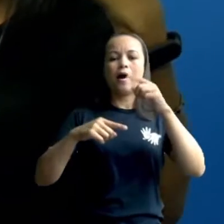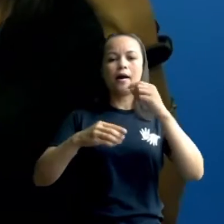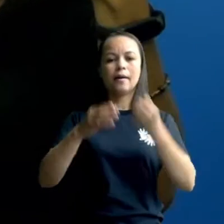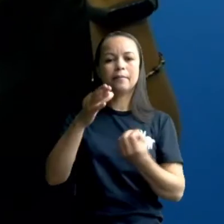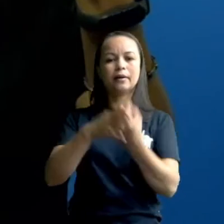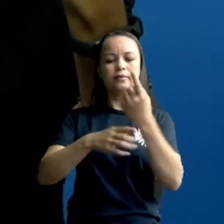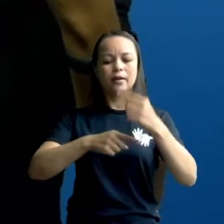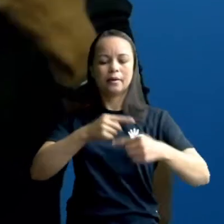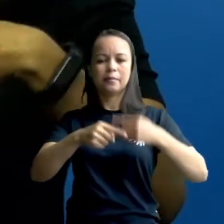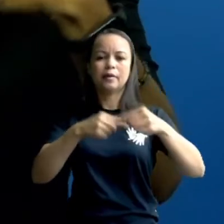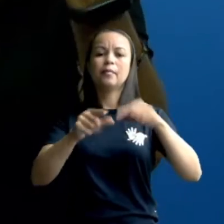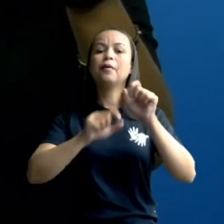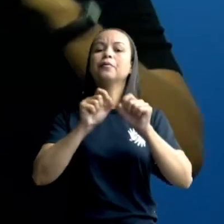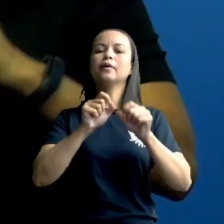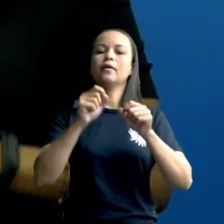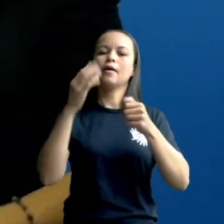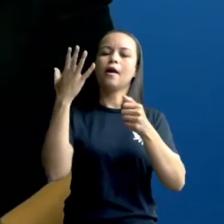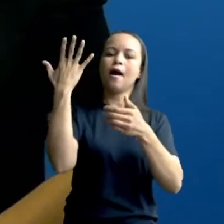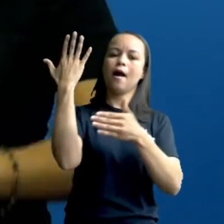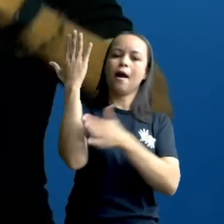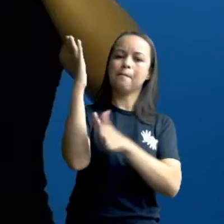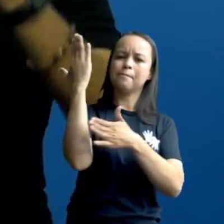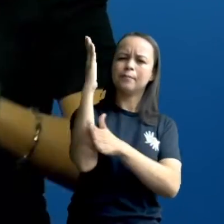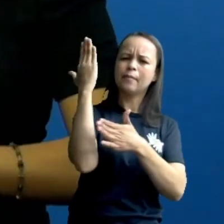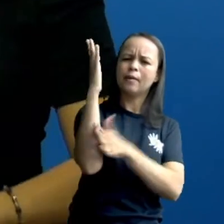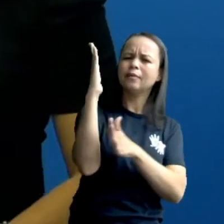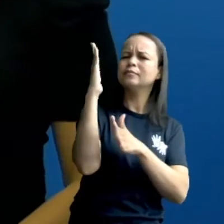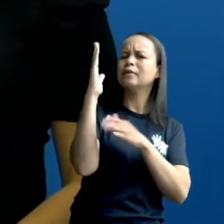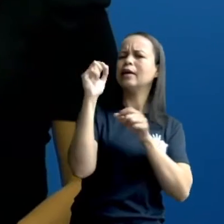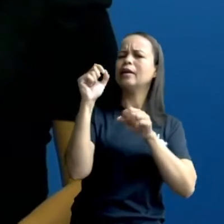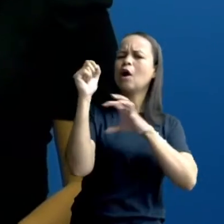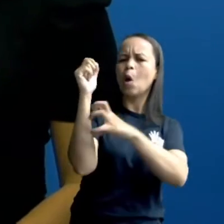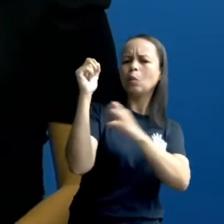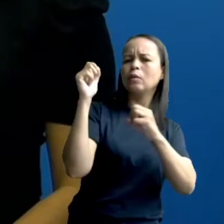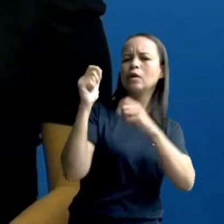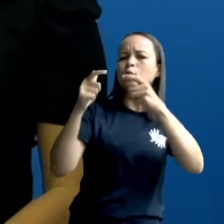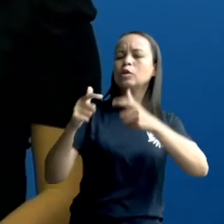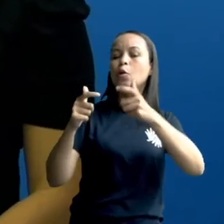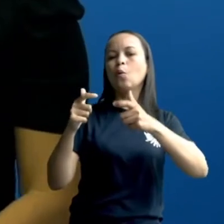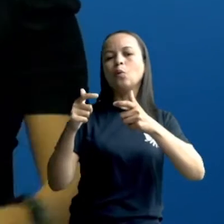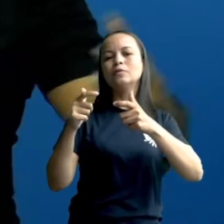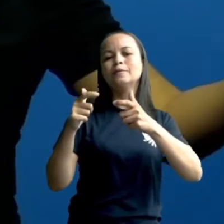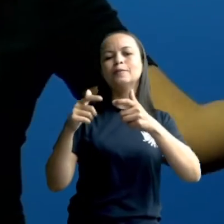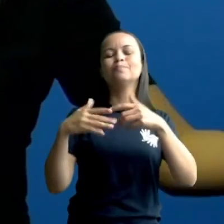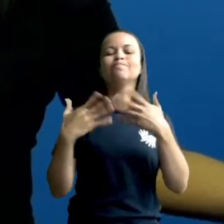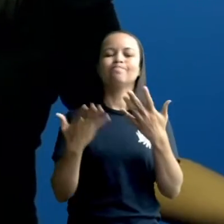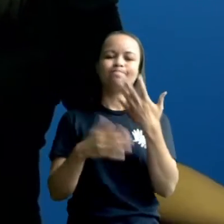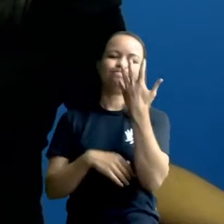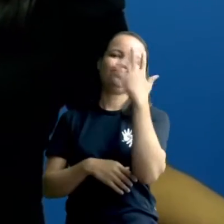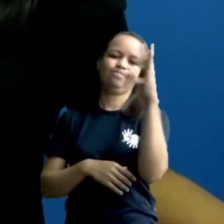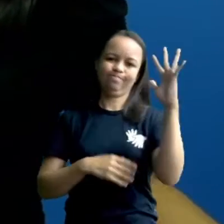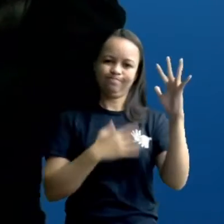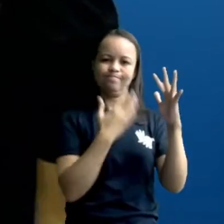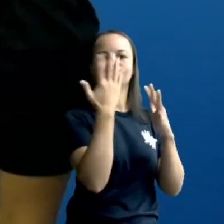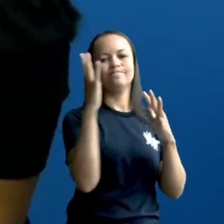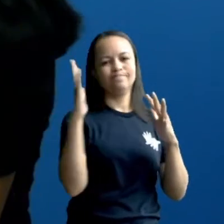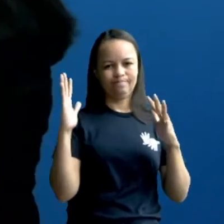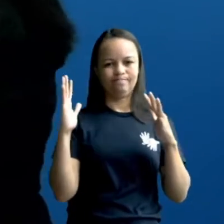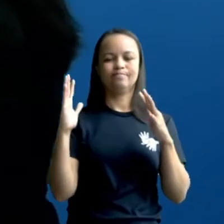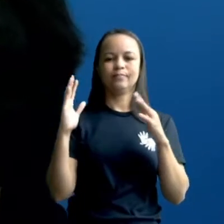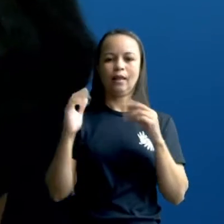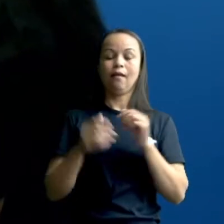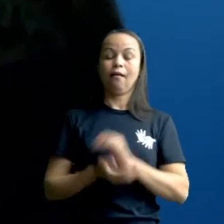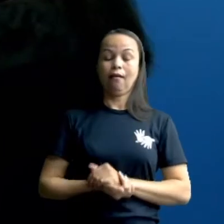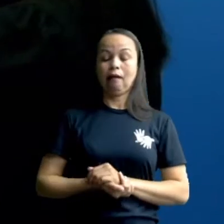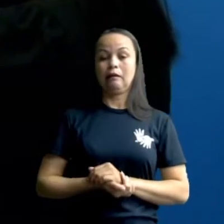é a madeira. E de onde é que vem a madeira? De onde é que eu tiro essa madeira? Exatamente, da natureza.